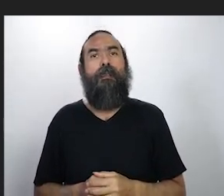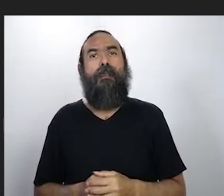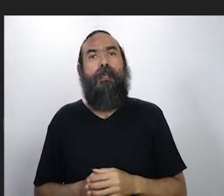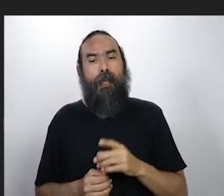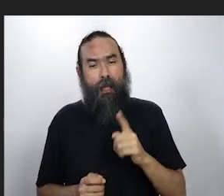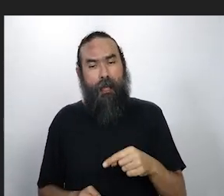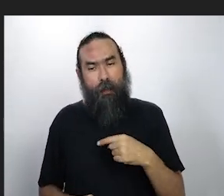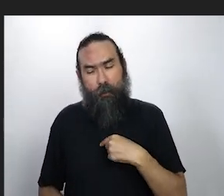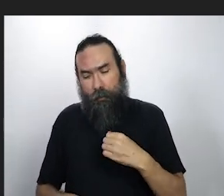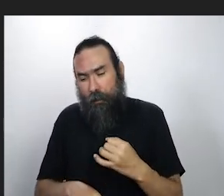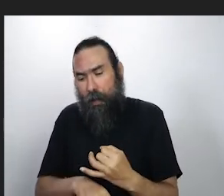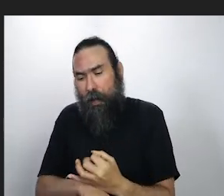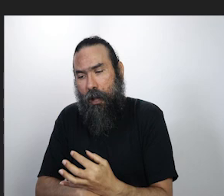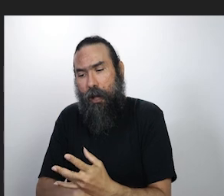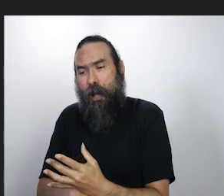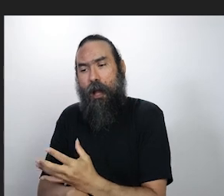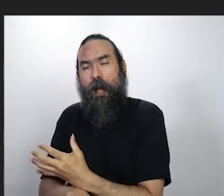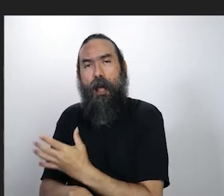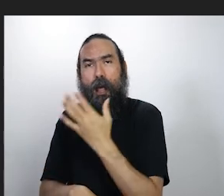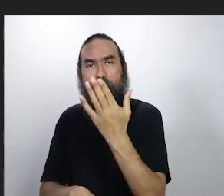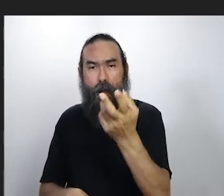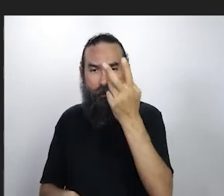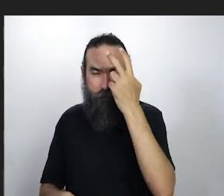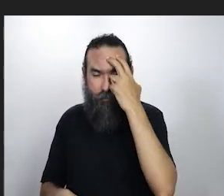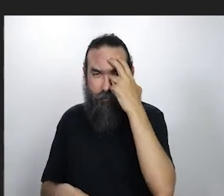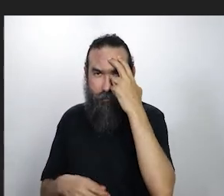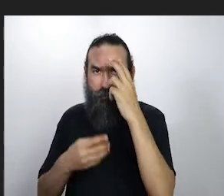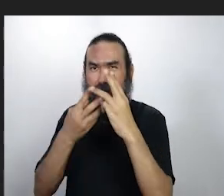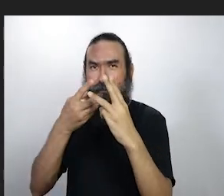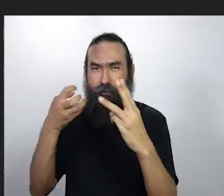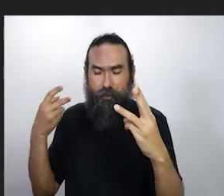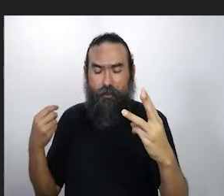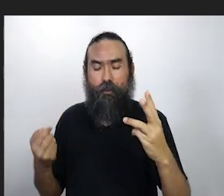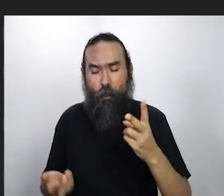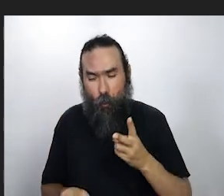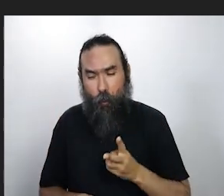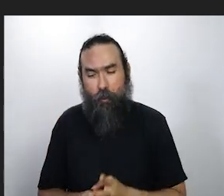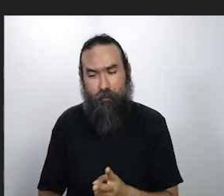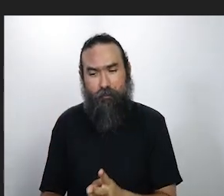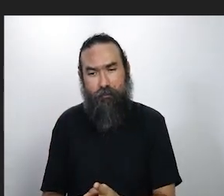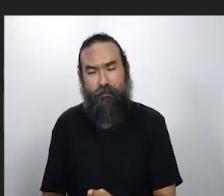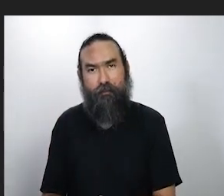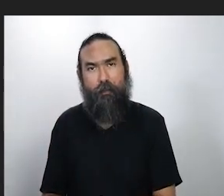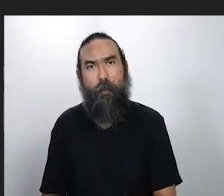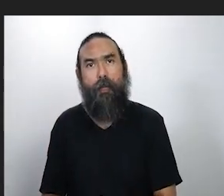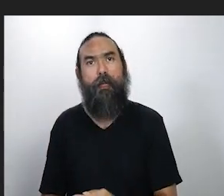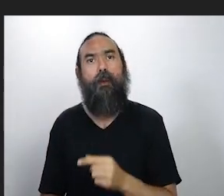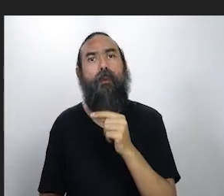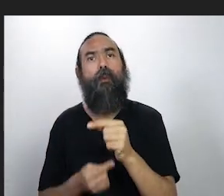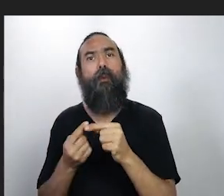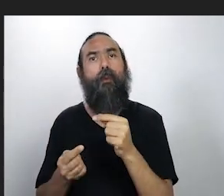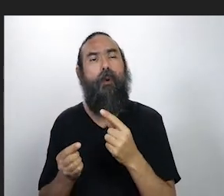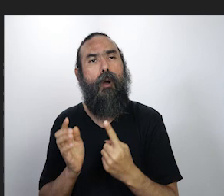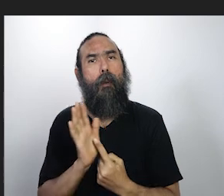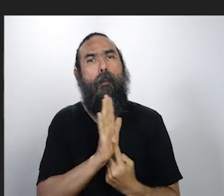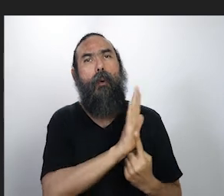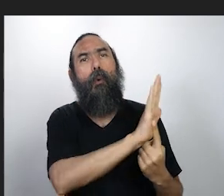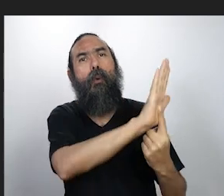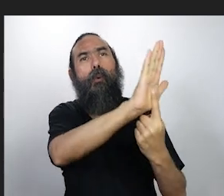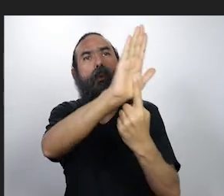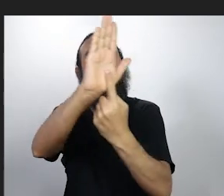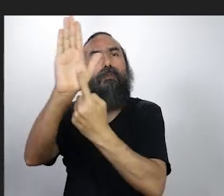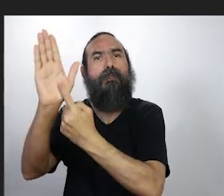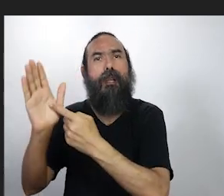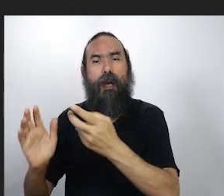todas as formas, assim, mostrar a cultura, a sabedoria, as festas indígenas, a organização